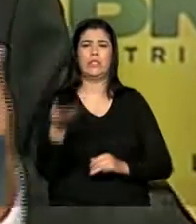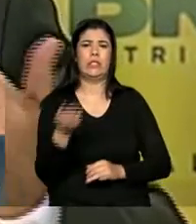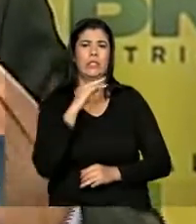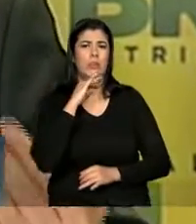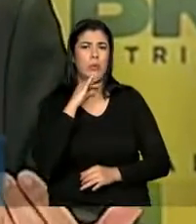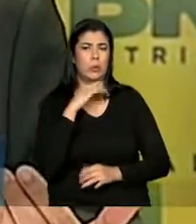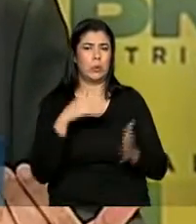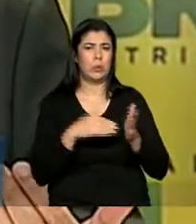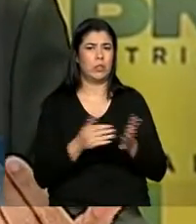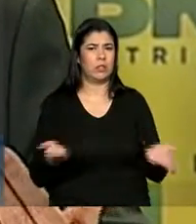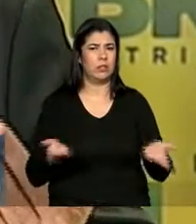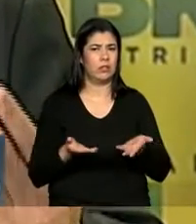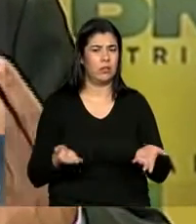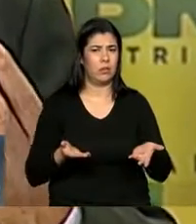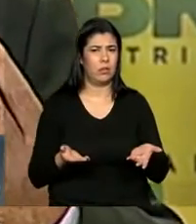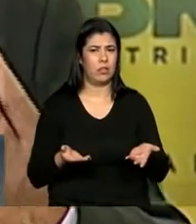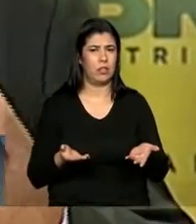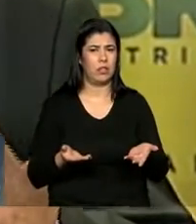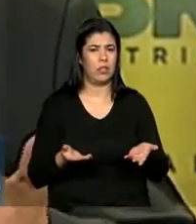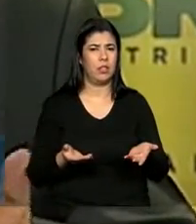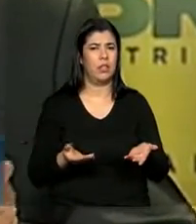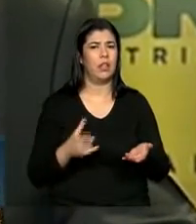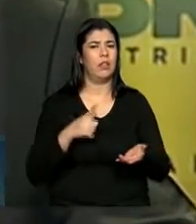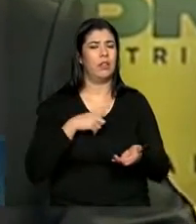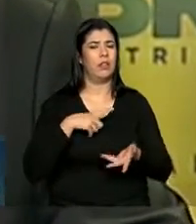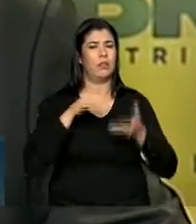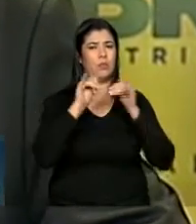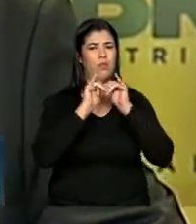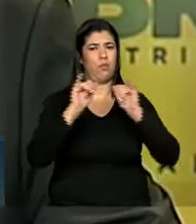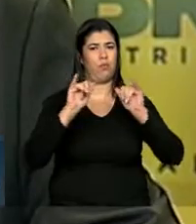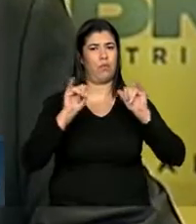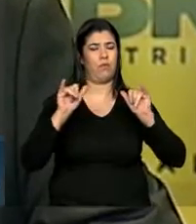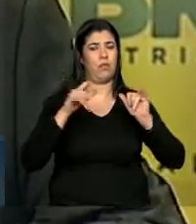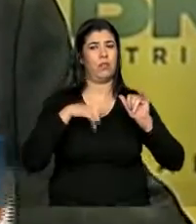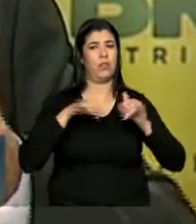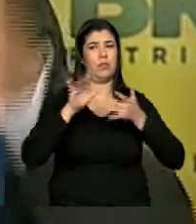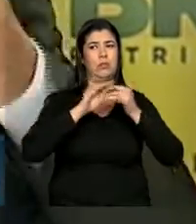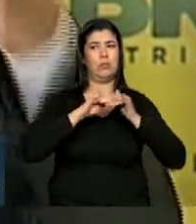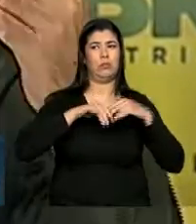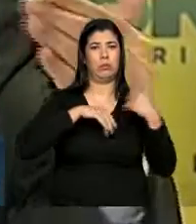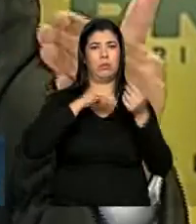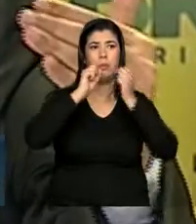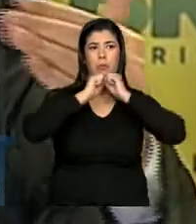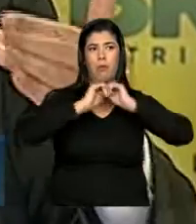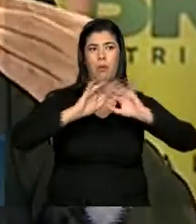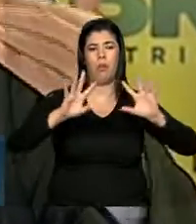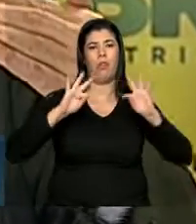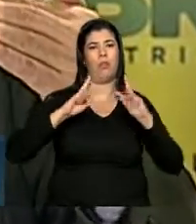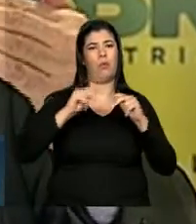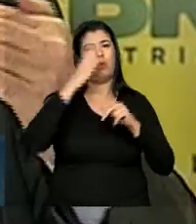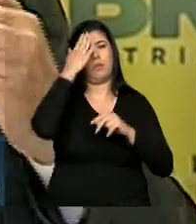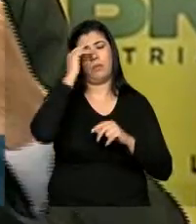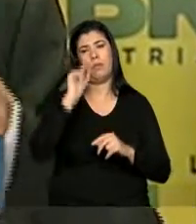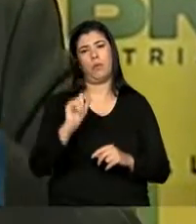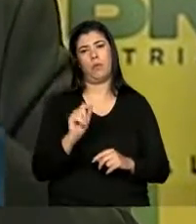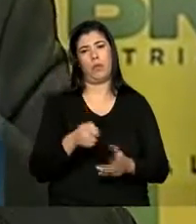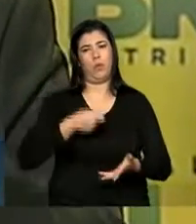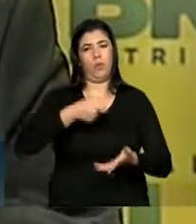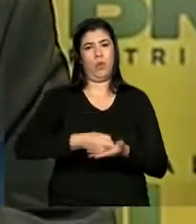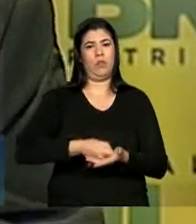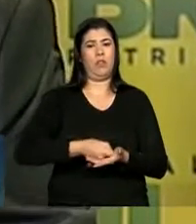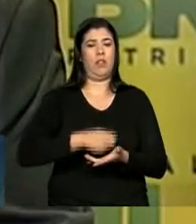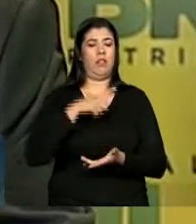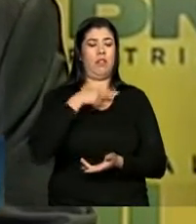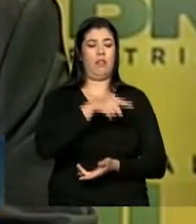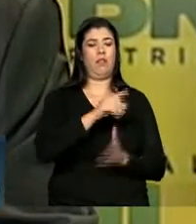que até agora, né, a informação que circulava, ela reforçava aquilo. Quer dizer, olha, tem uma escola